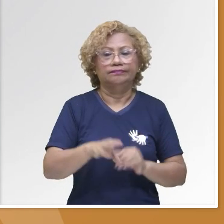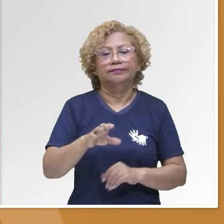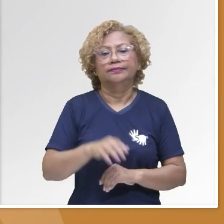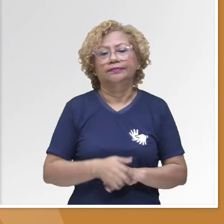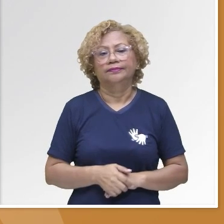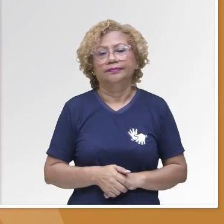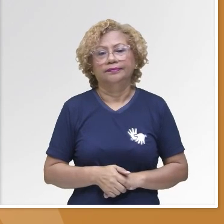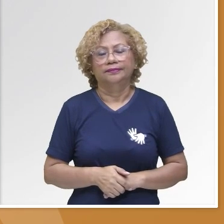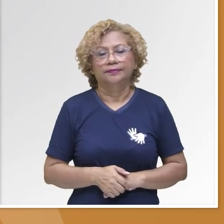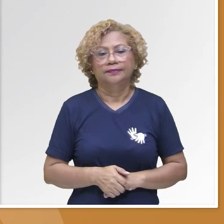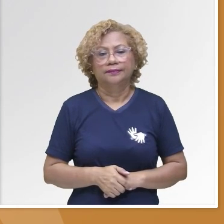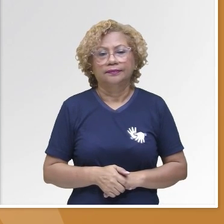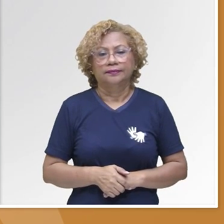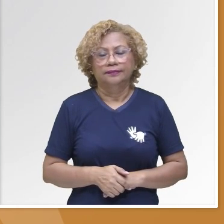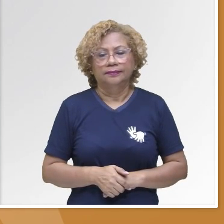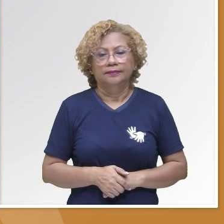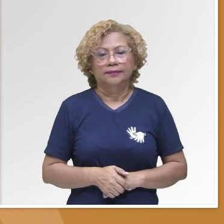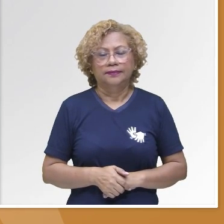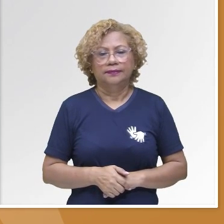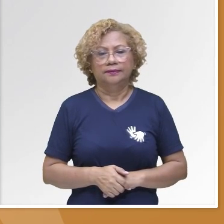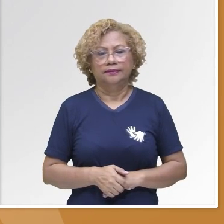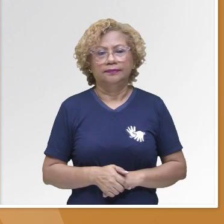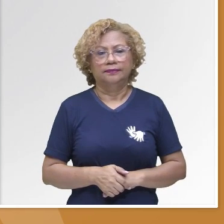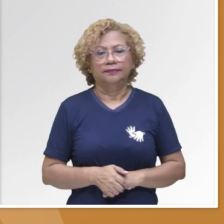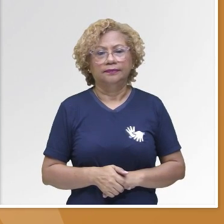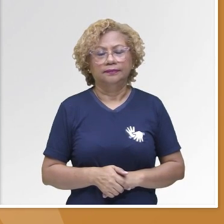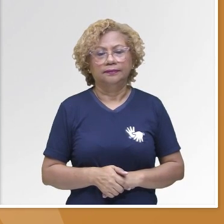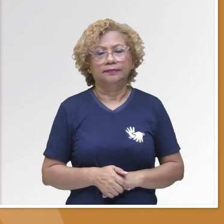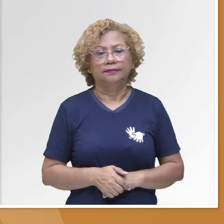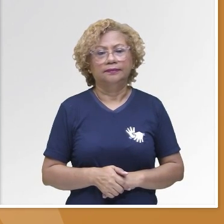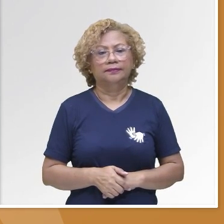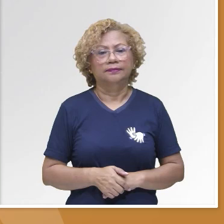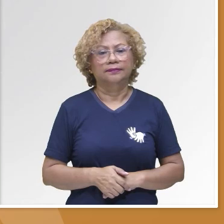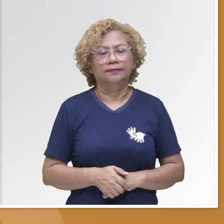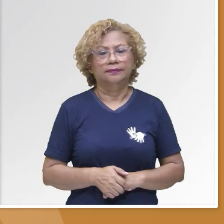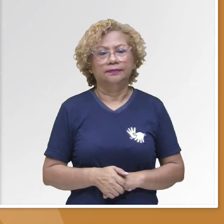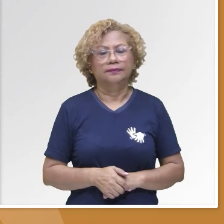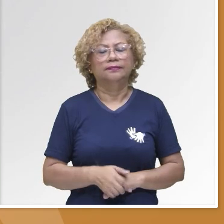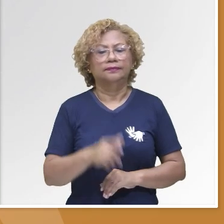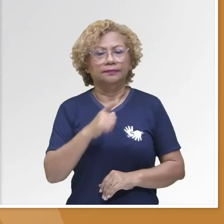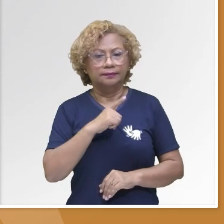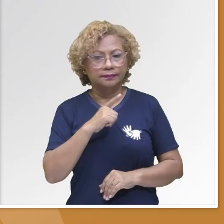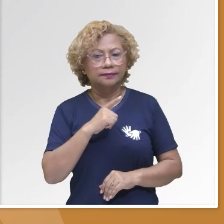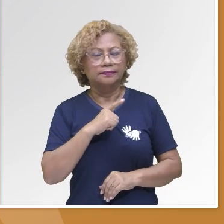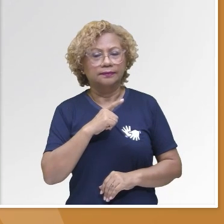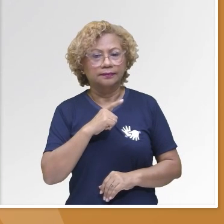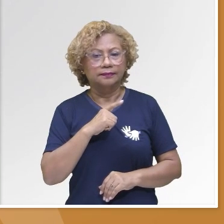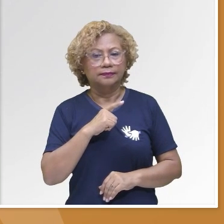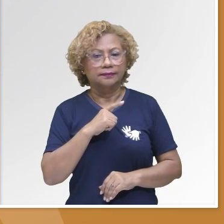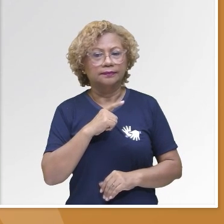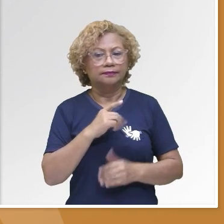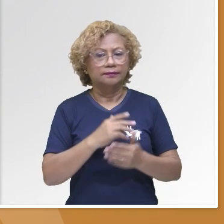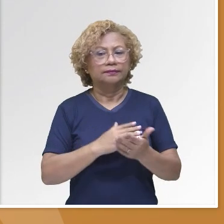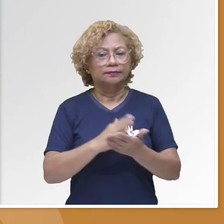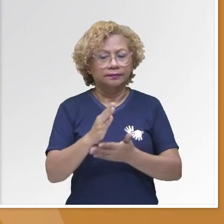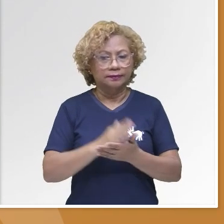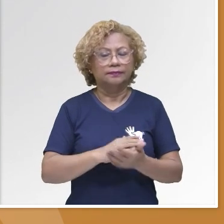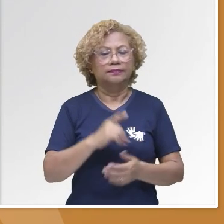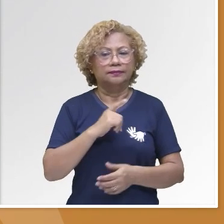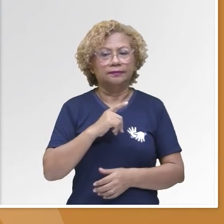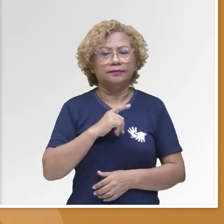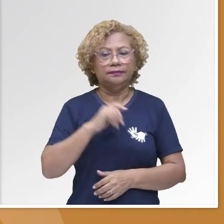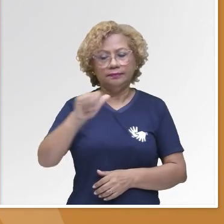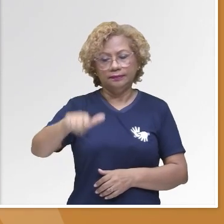países vai ter também seus pontos positivos, mas também, infelizmente, nós teremos os pontos negativos dos